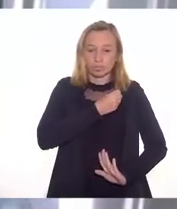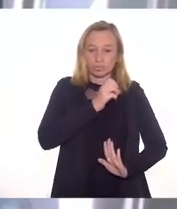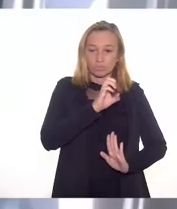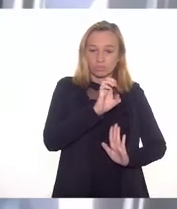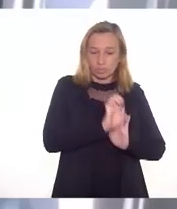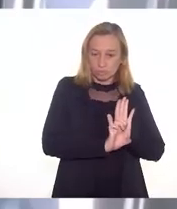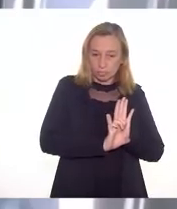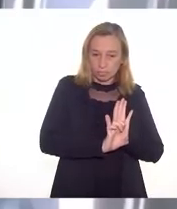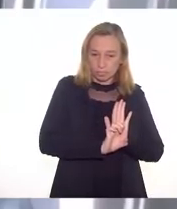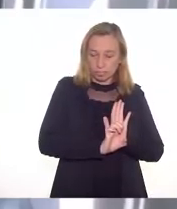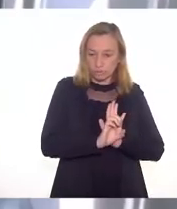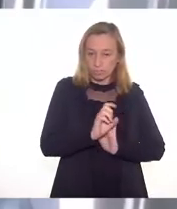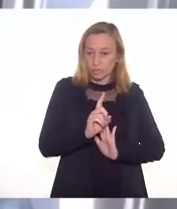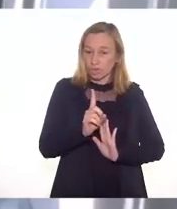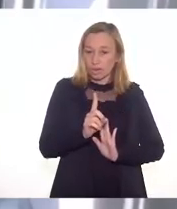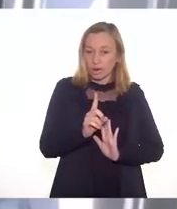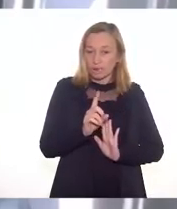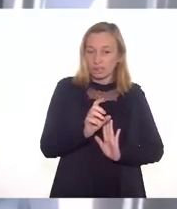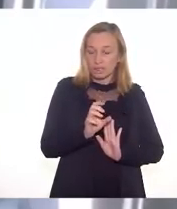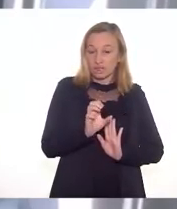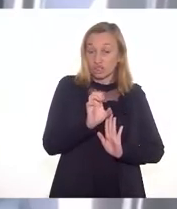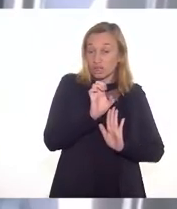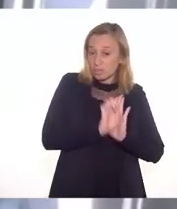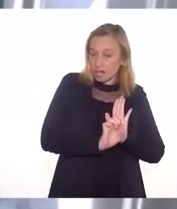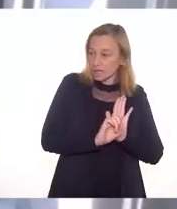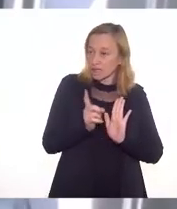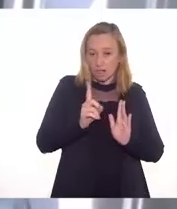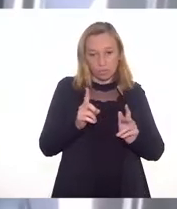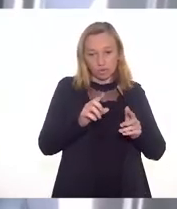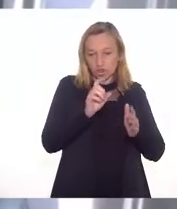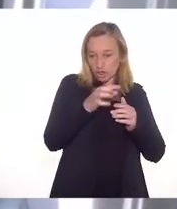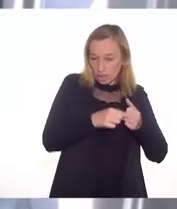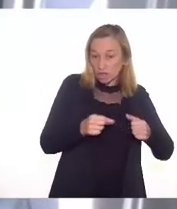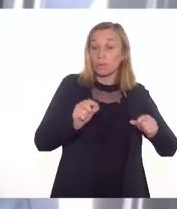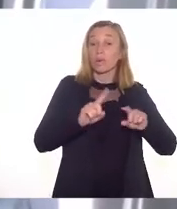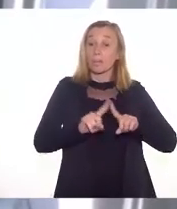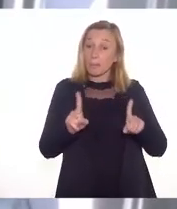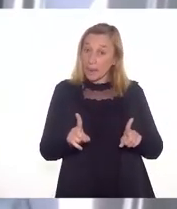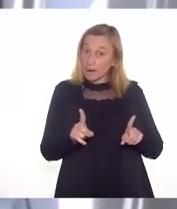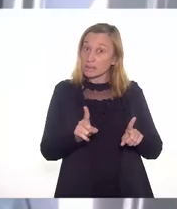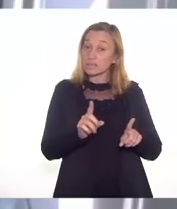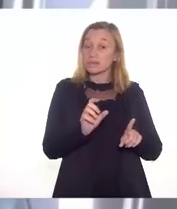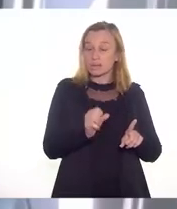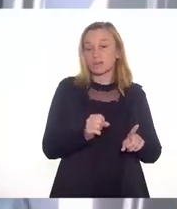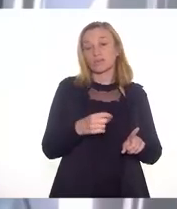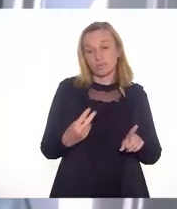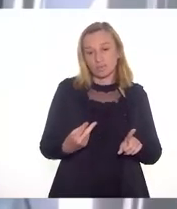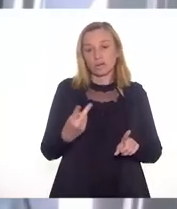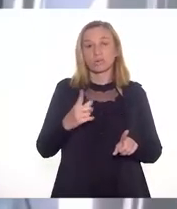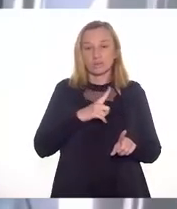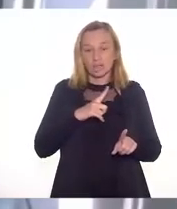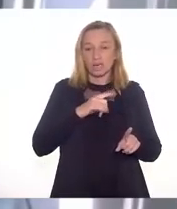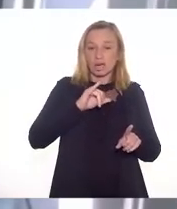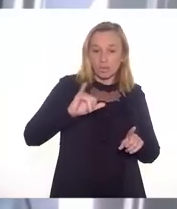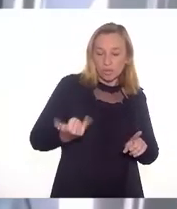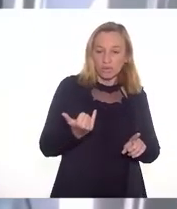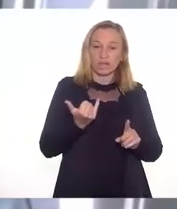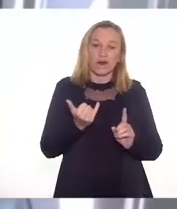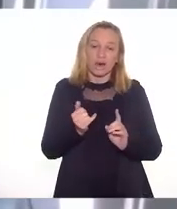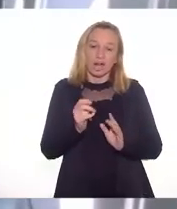texto de ementa, não é texto de artigo, é um texto de ementa. Mas, ainda assim, eu acho que valeria a pena aproveitar a emenda